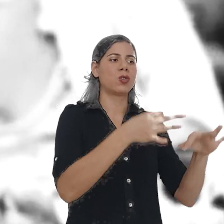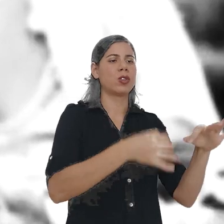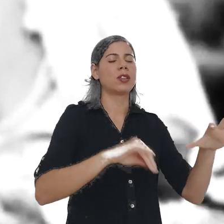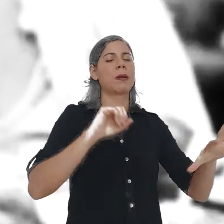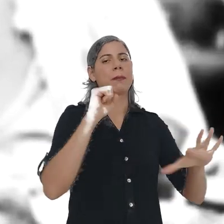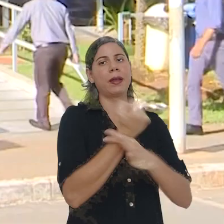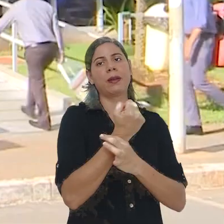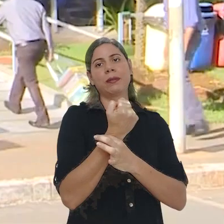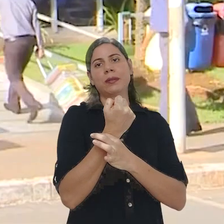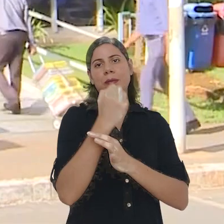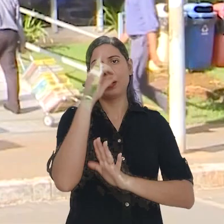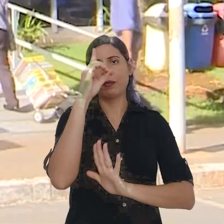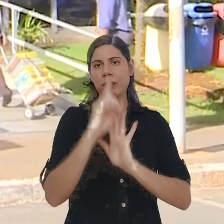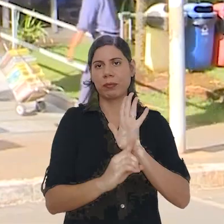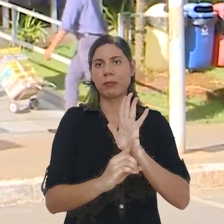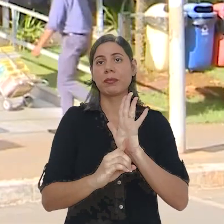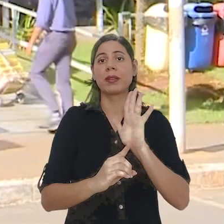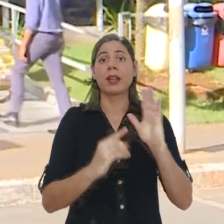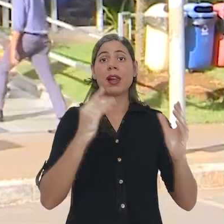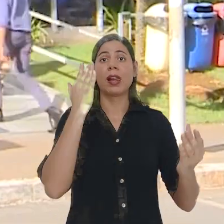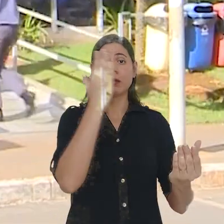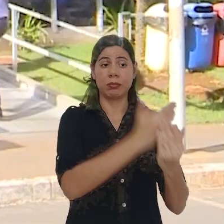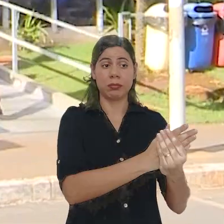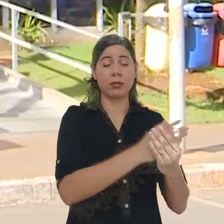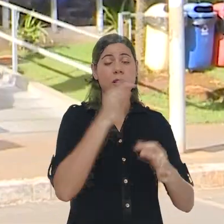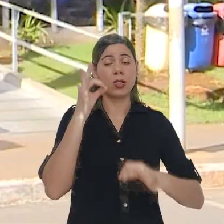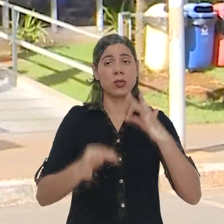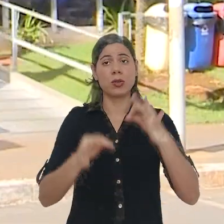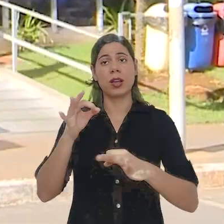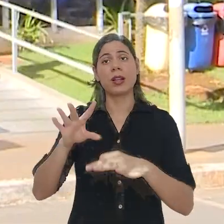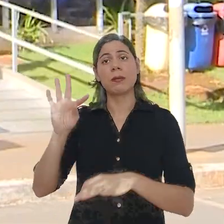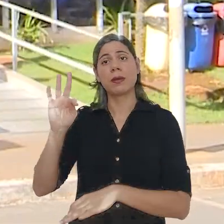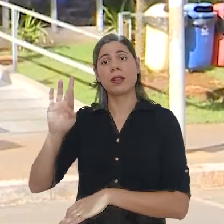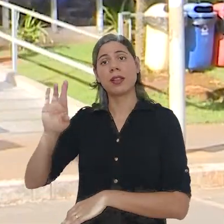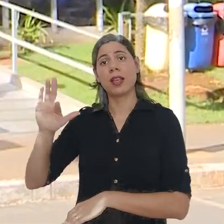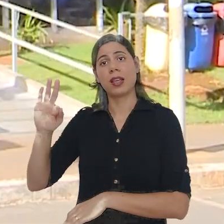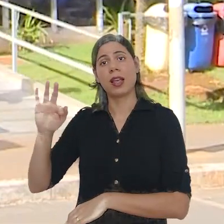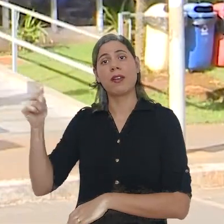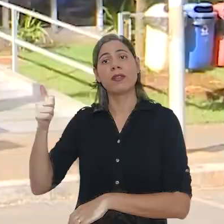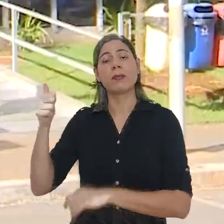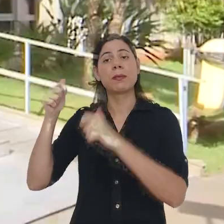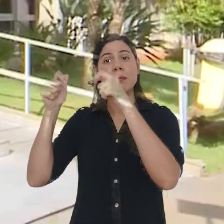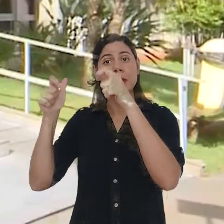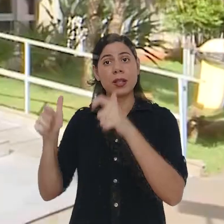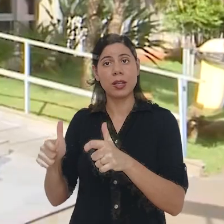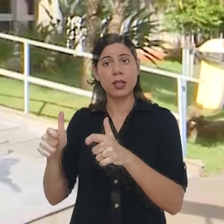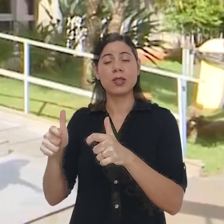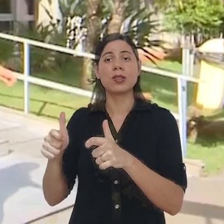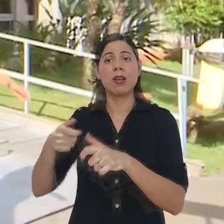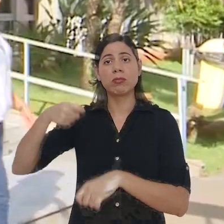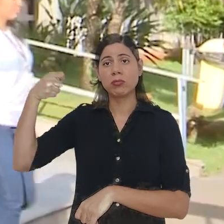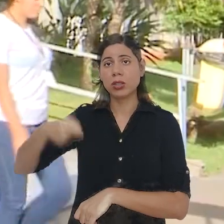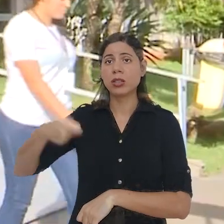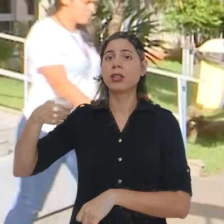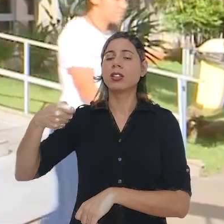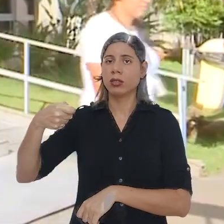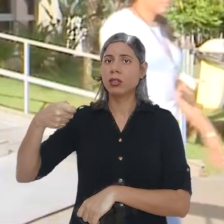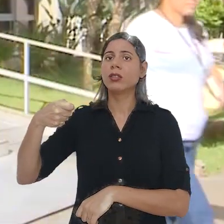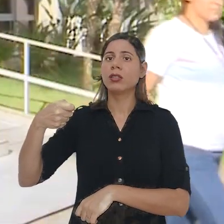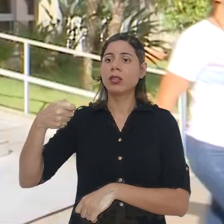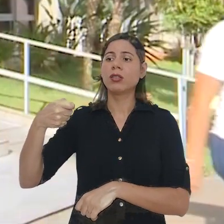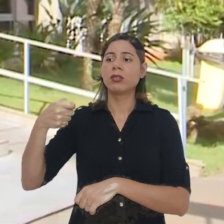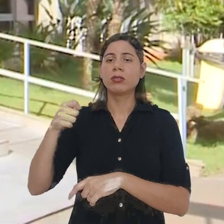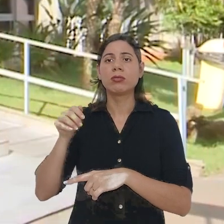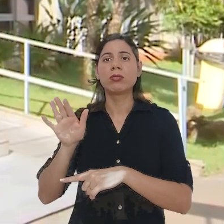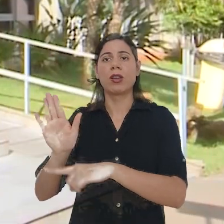esse direito. Esses processos são julgados pelo Tribunal Regional Federal da Primeira Região, que tem proferido decisões